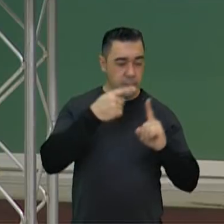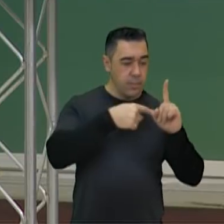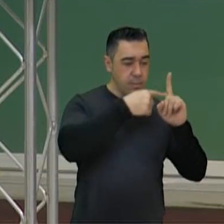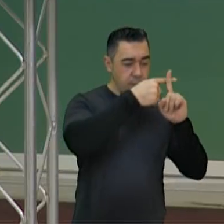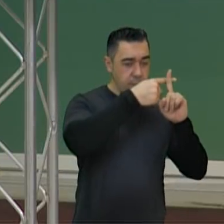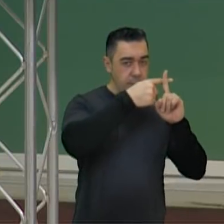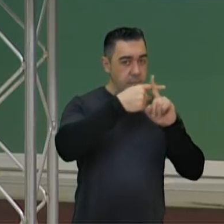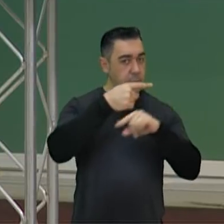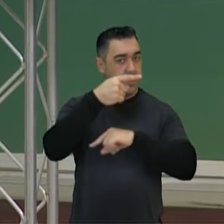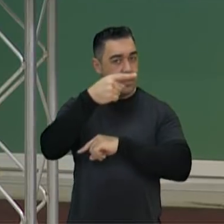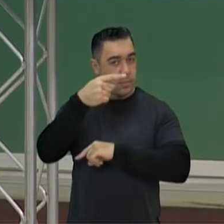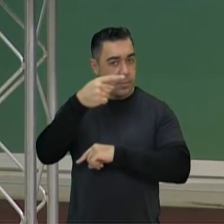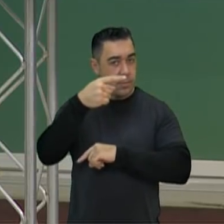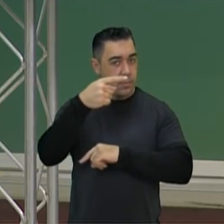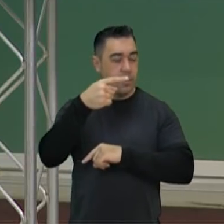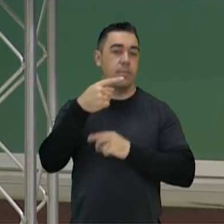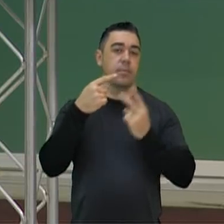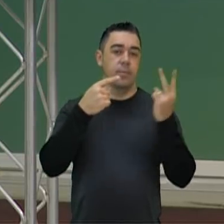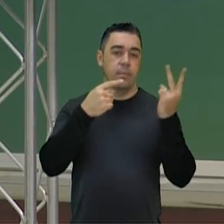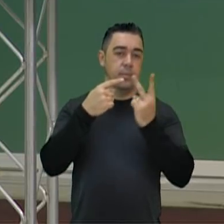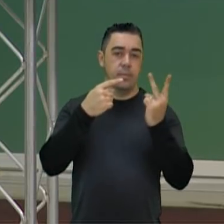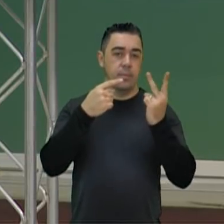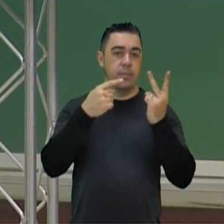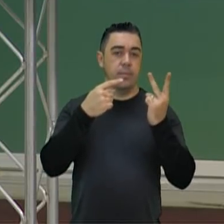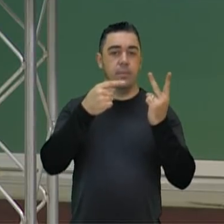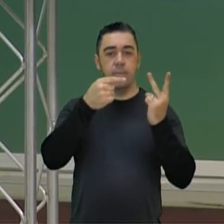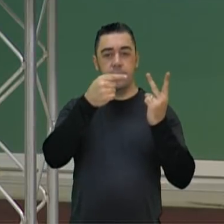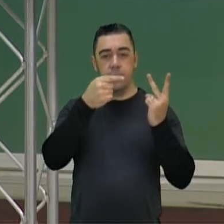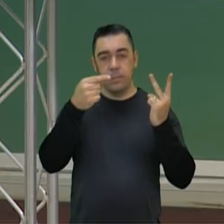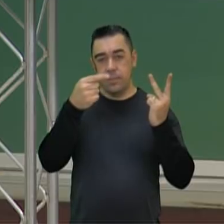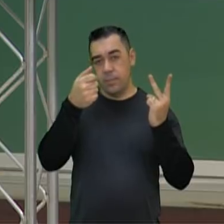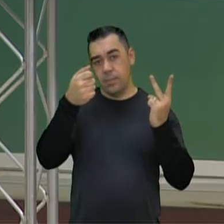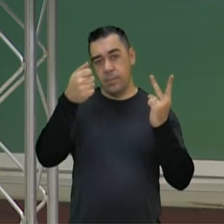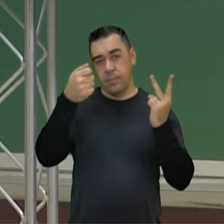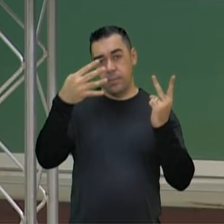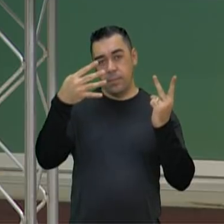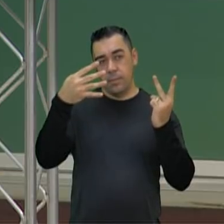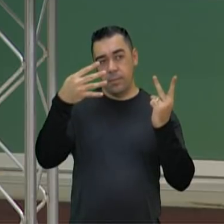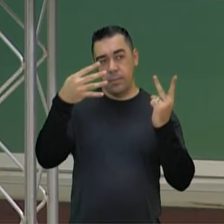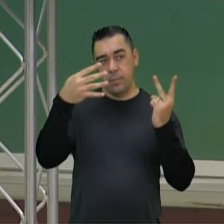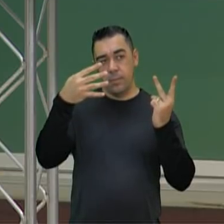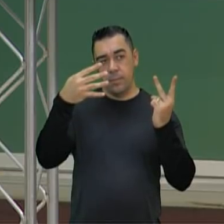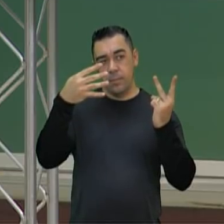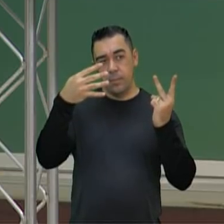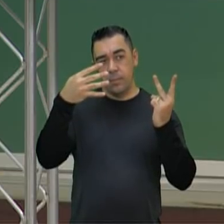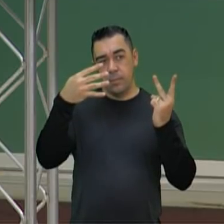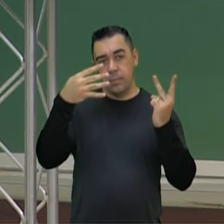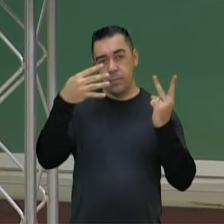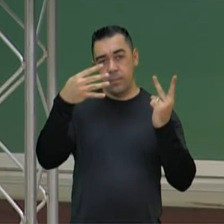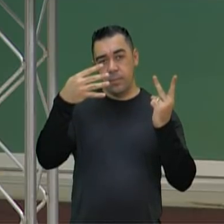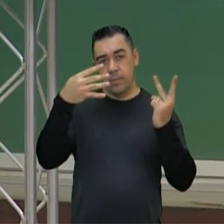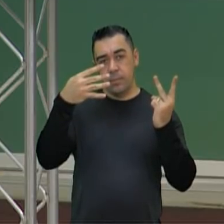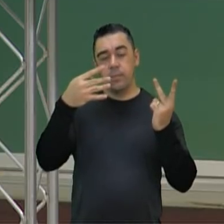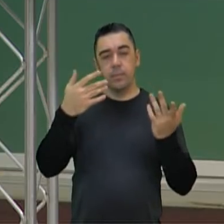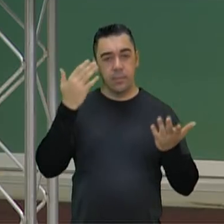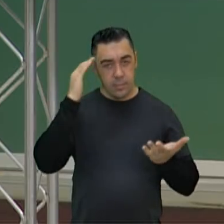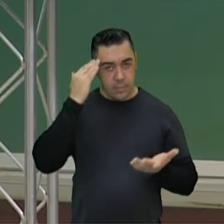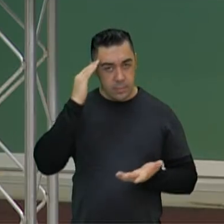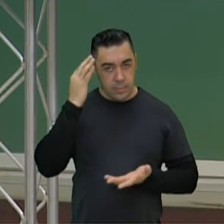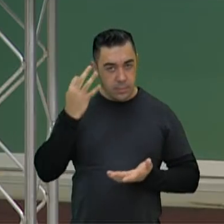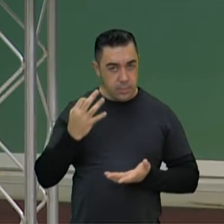então 2 vezes 7, 14. Ele mantém o sinal, o oposto é somente do